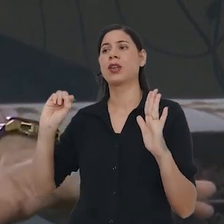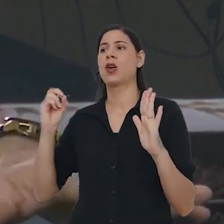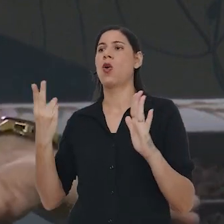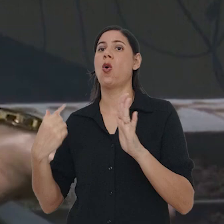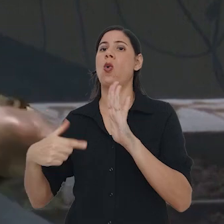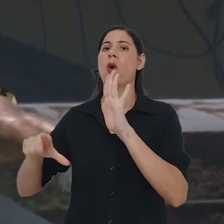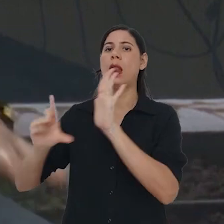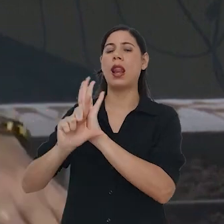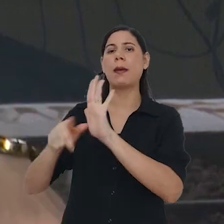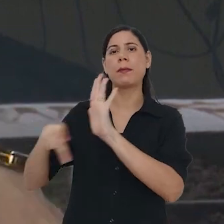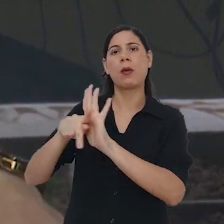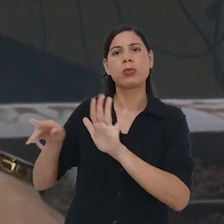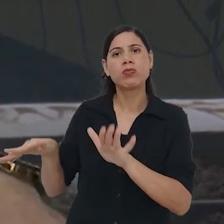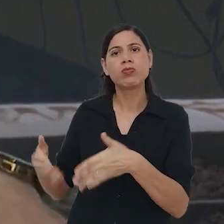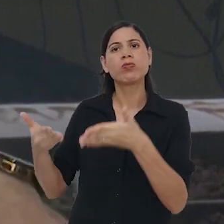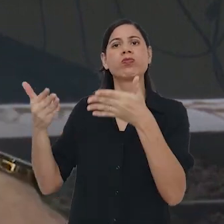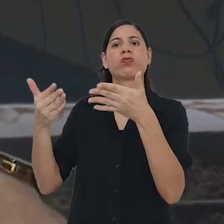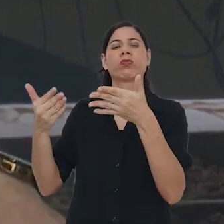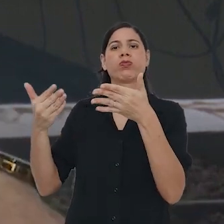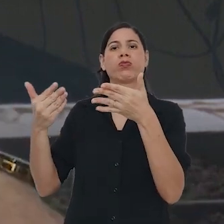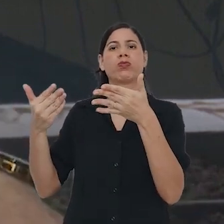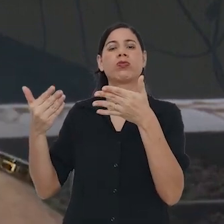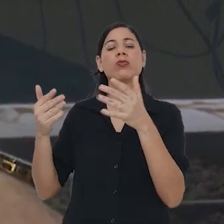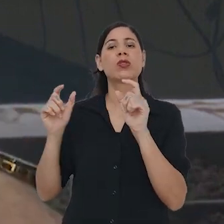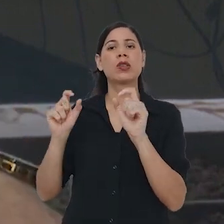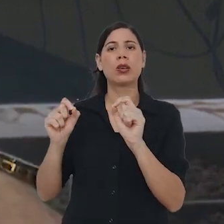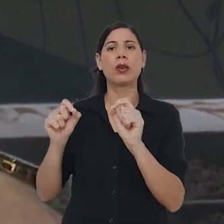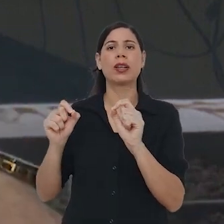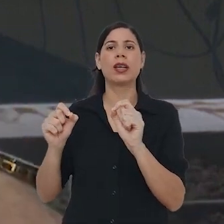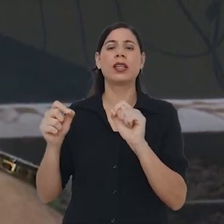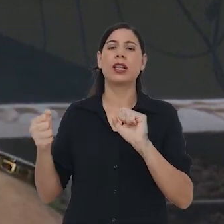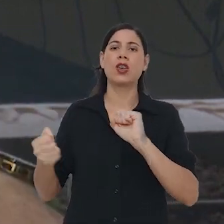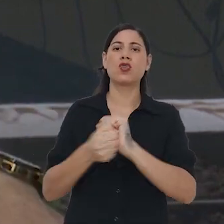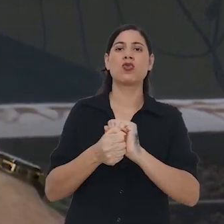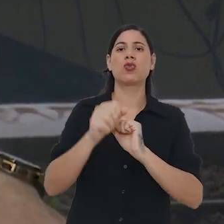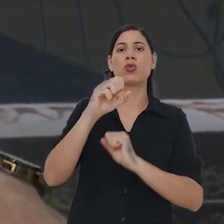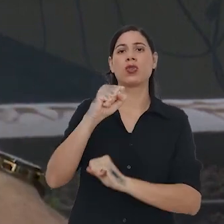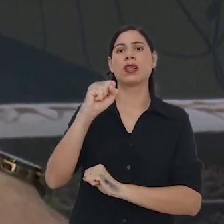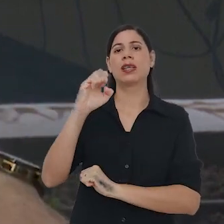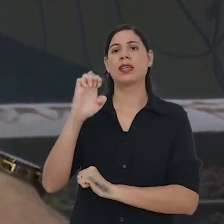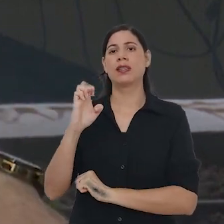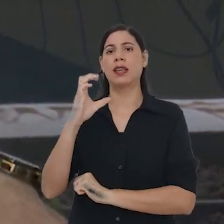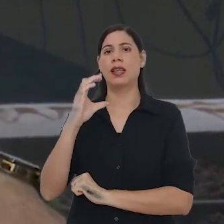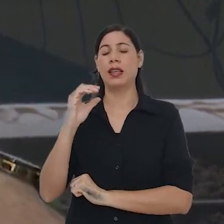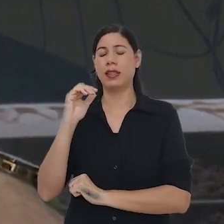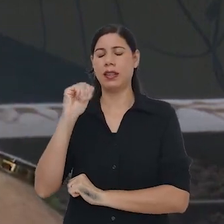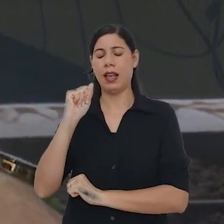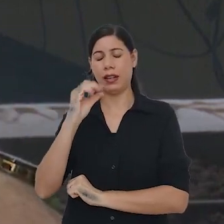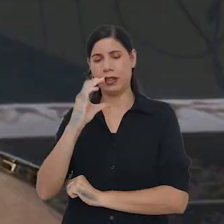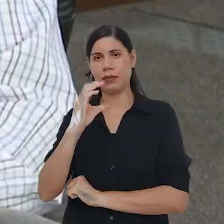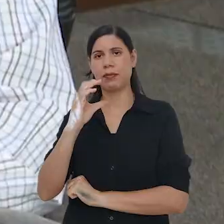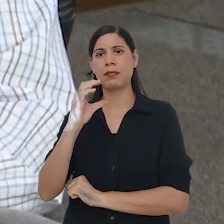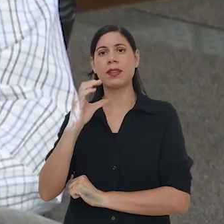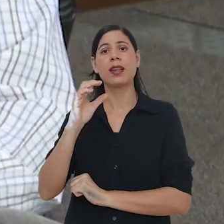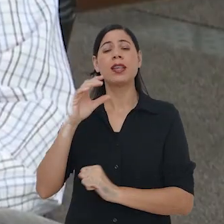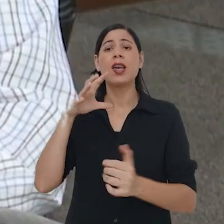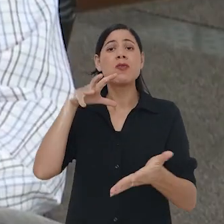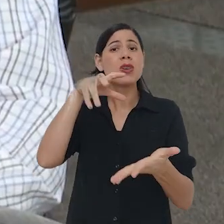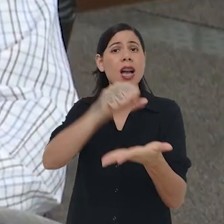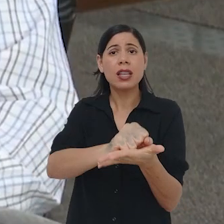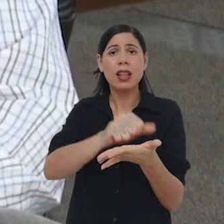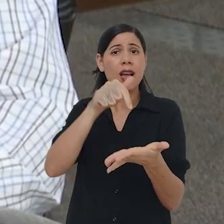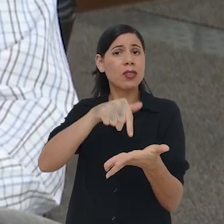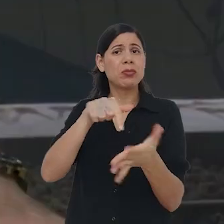de incentivo, eles se relacionam com o SEAC, que é o cadastro de ente e agente cultural. E o SEAC é